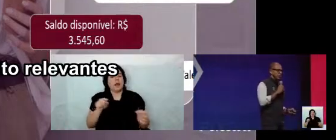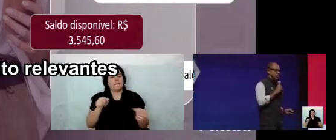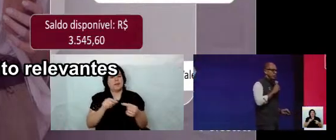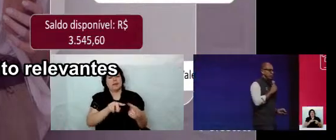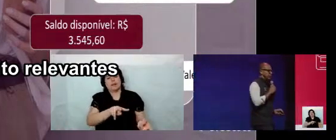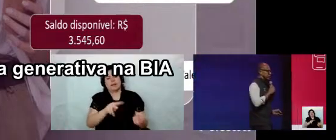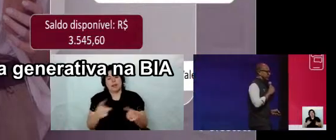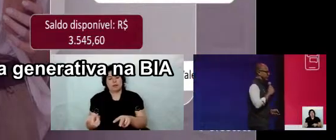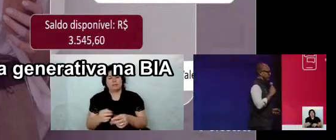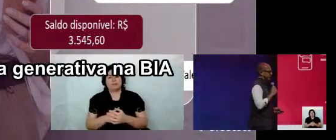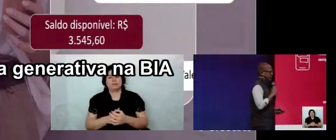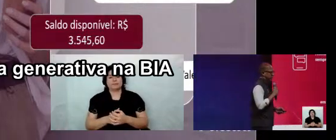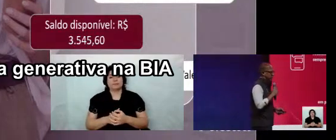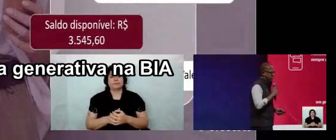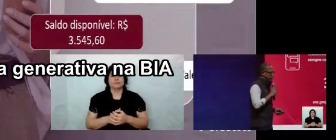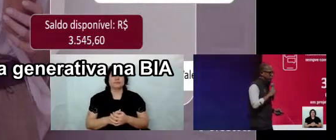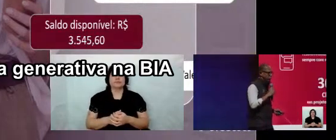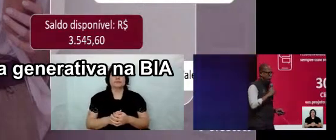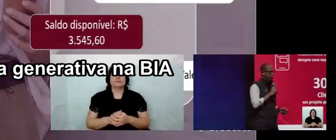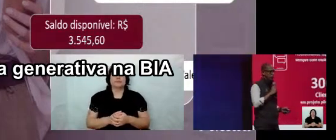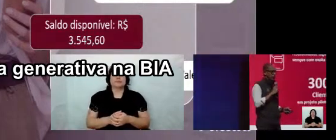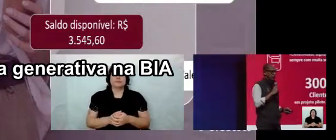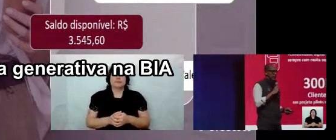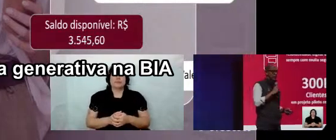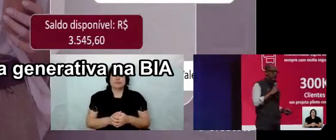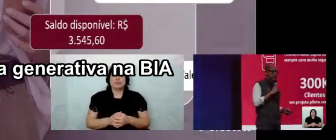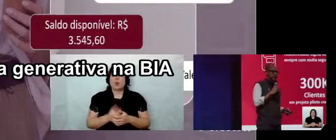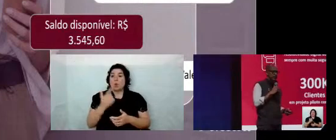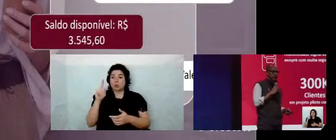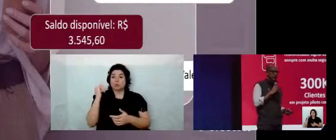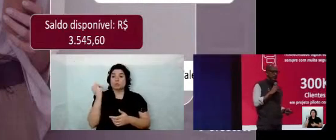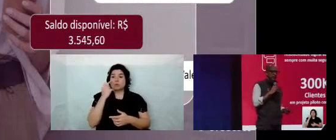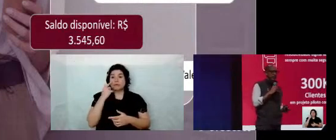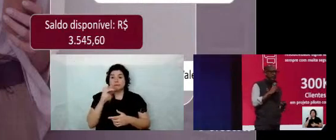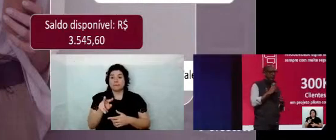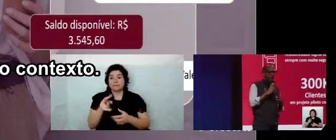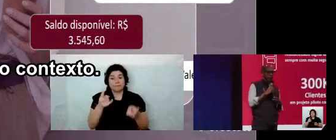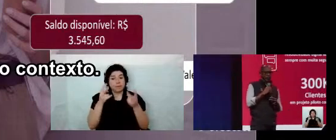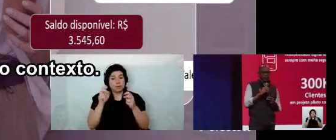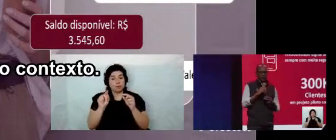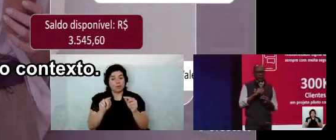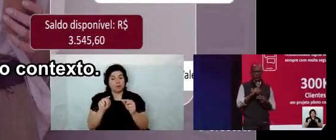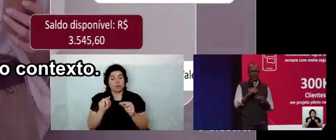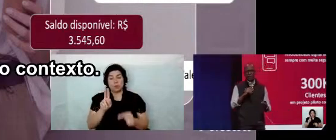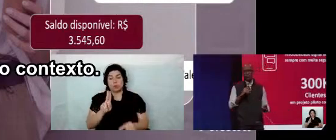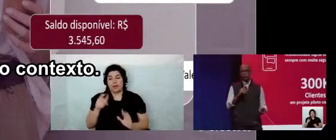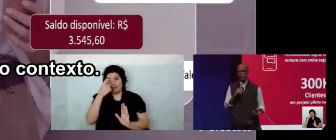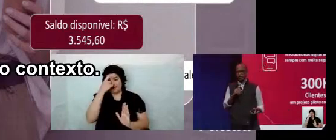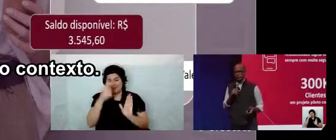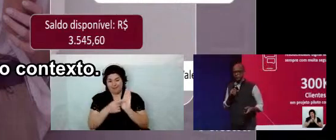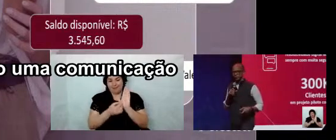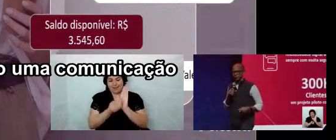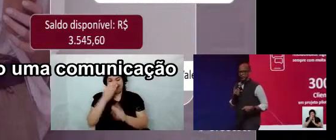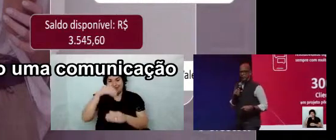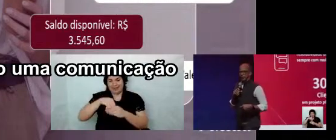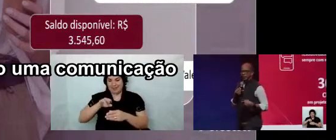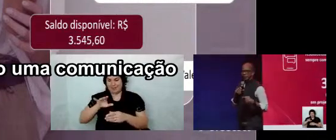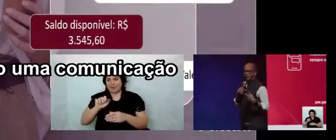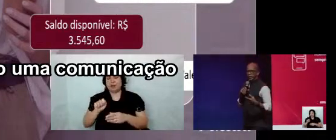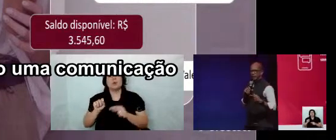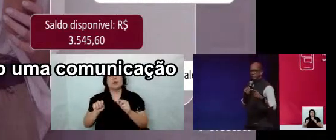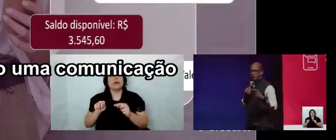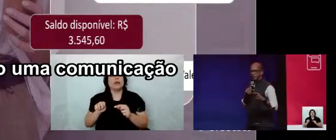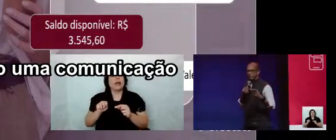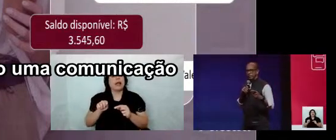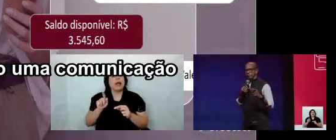pontos aqui muito relevantes que a gente viu com o uso de IA generativa na BIA foi conseguir guardar o contexto.